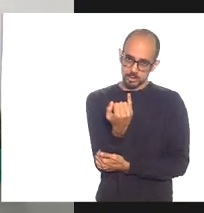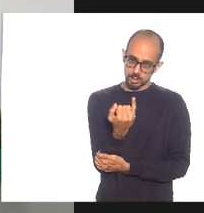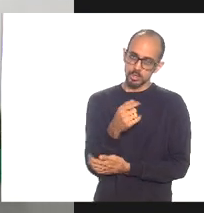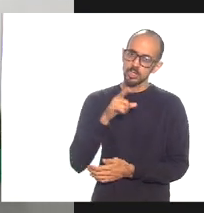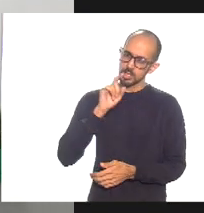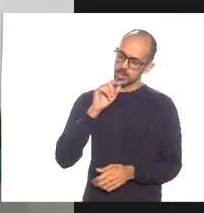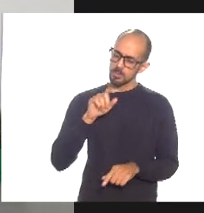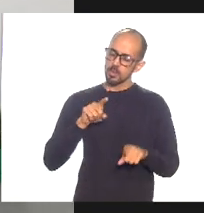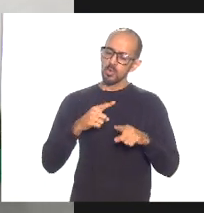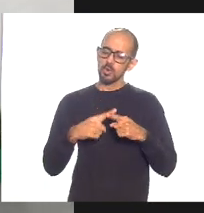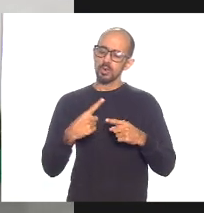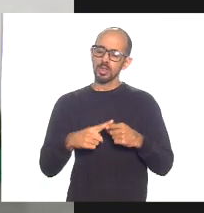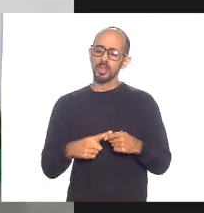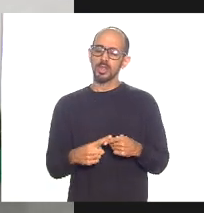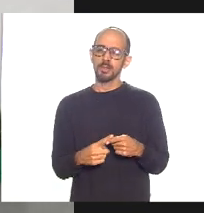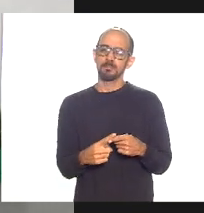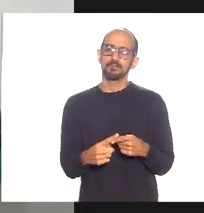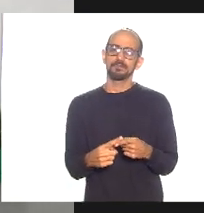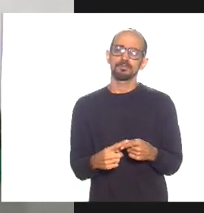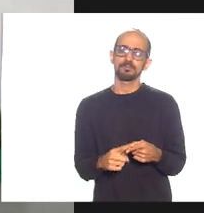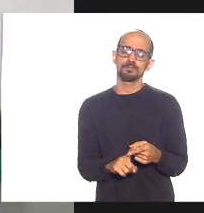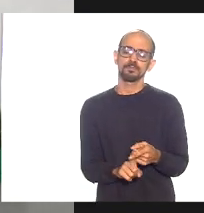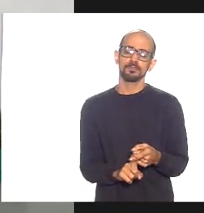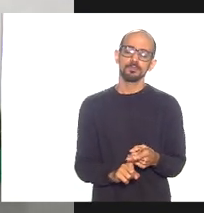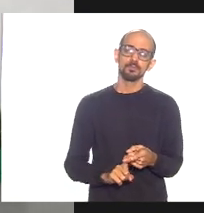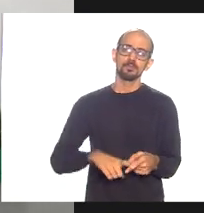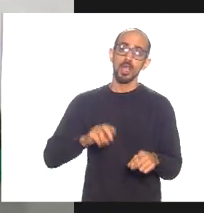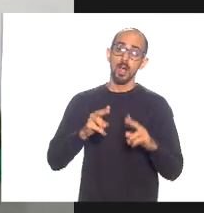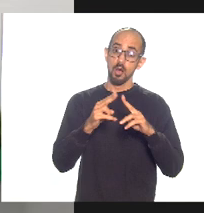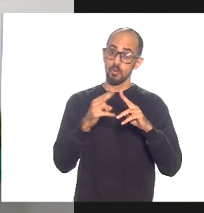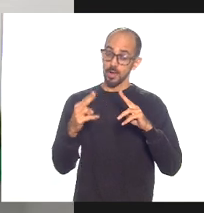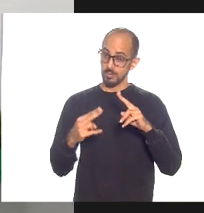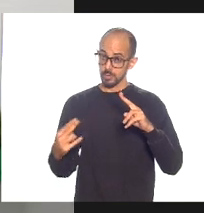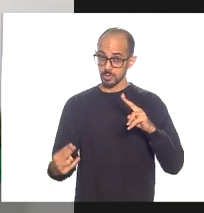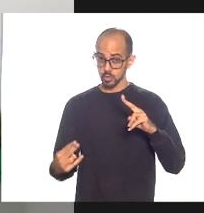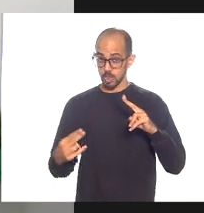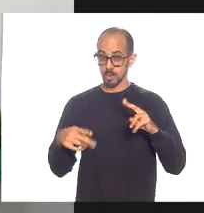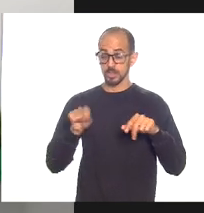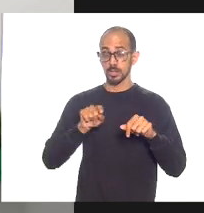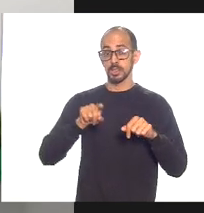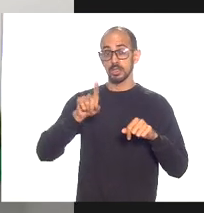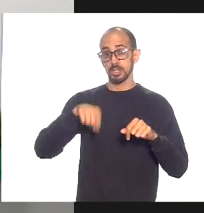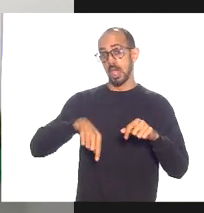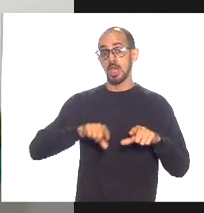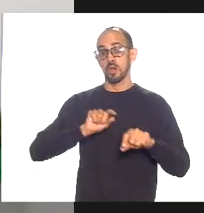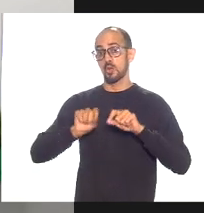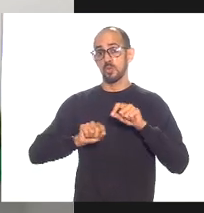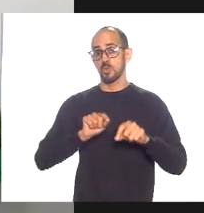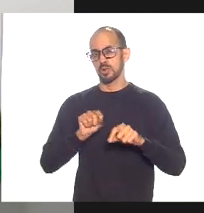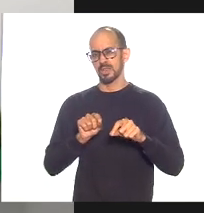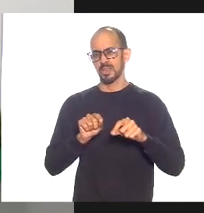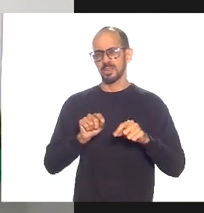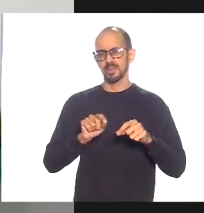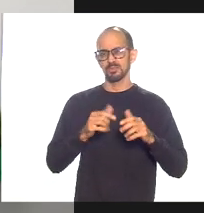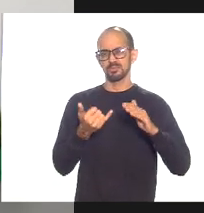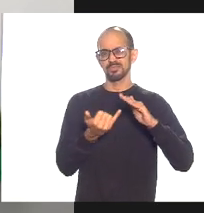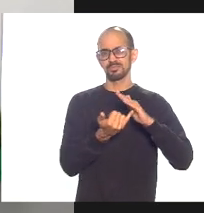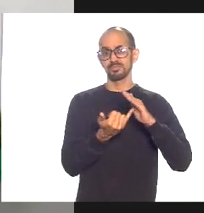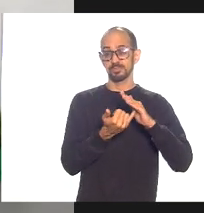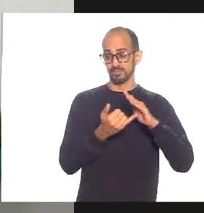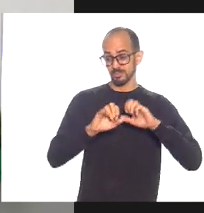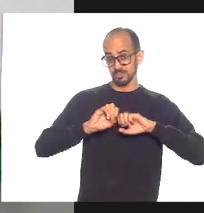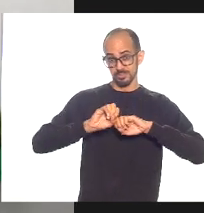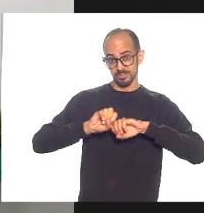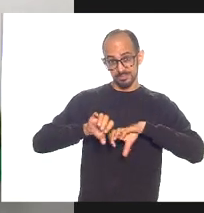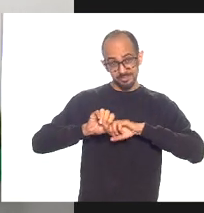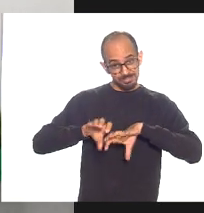gente pensar, enquanto a UFRJ, que é uma instituição de ensino de